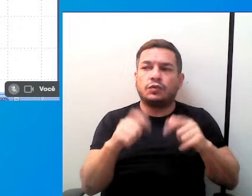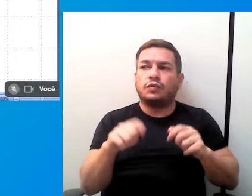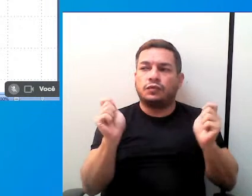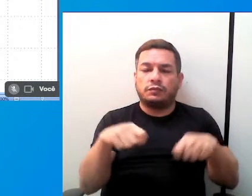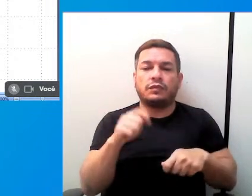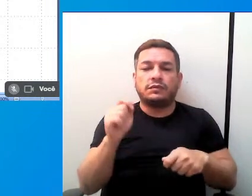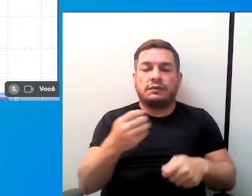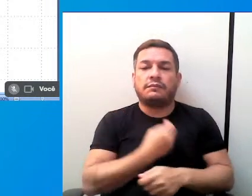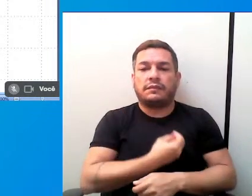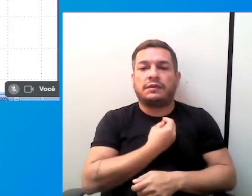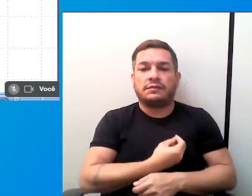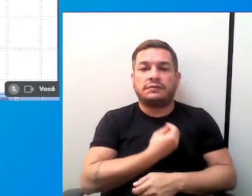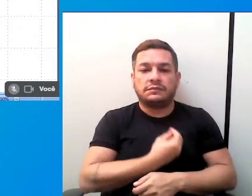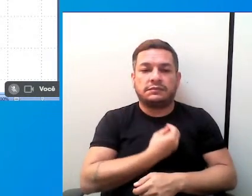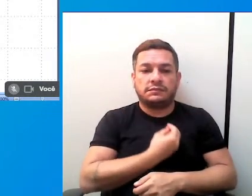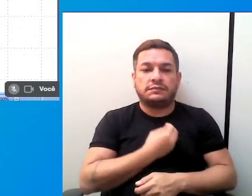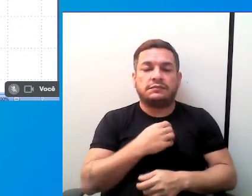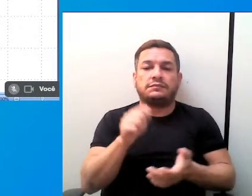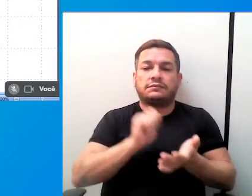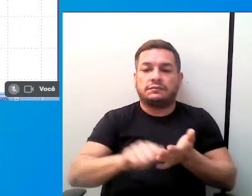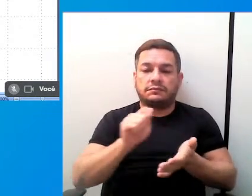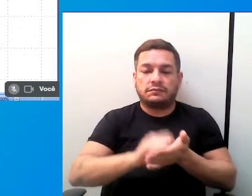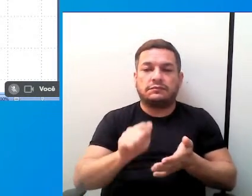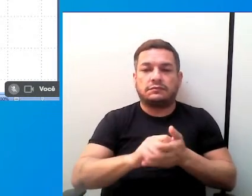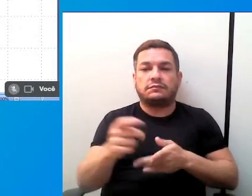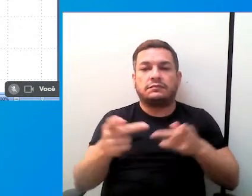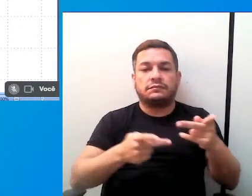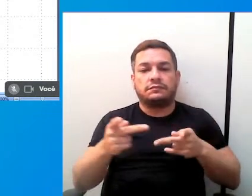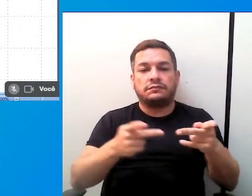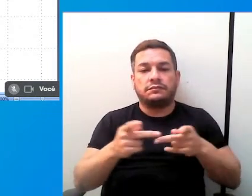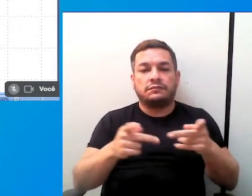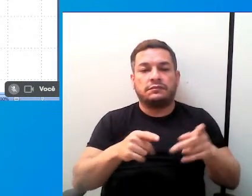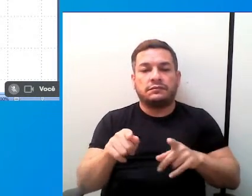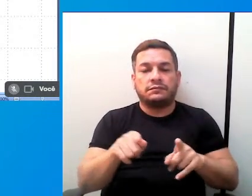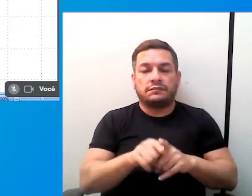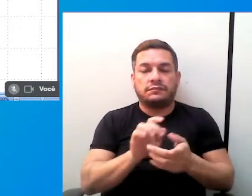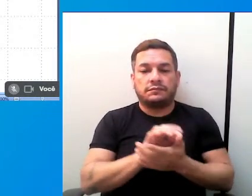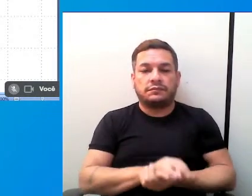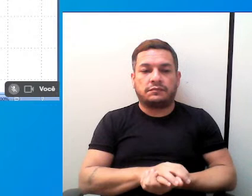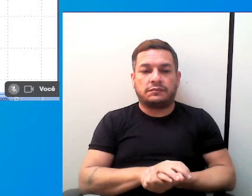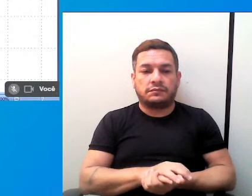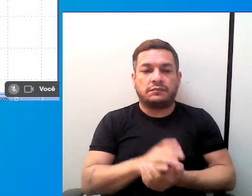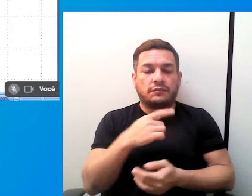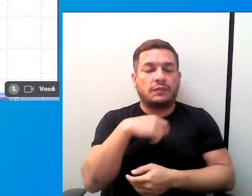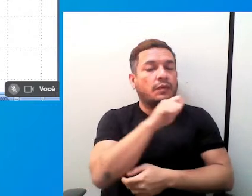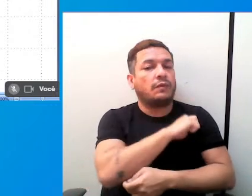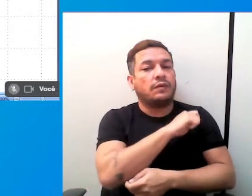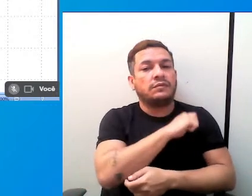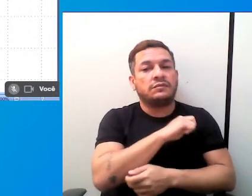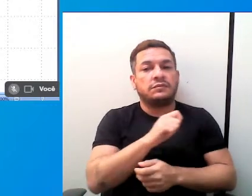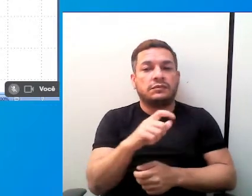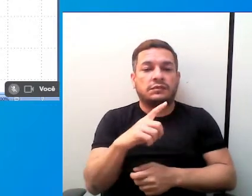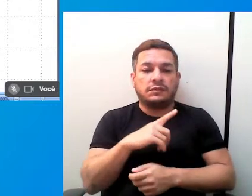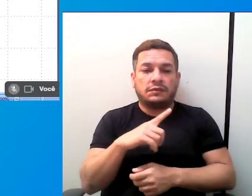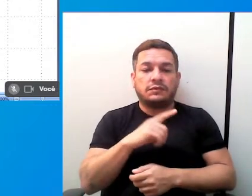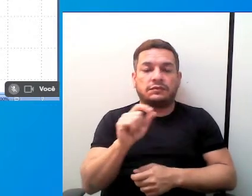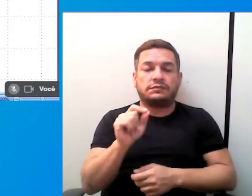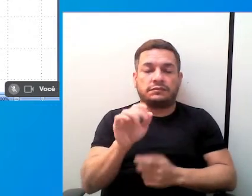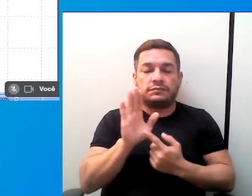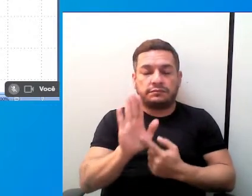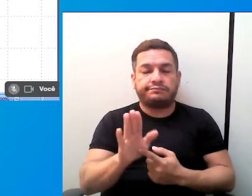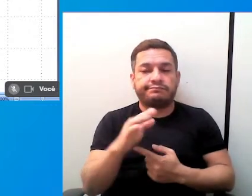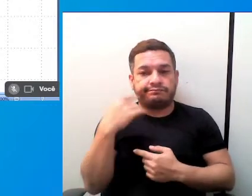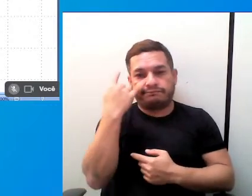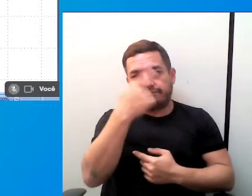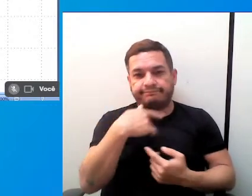possa participar, tanto na escrita do projeto quanto no desenvolvimento. Então, para que o aluno ele tenha que mostrar a